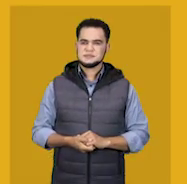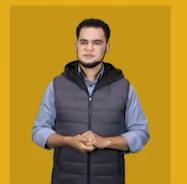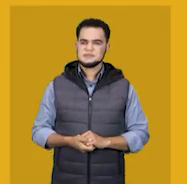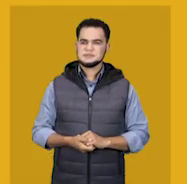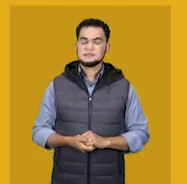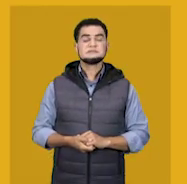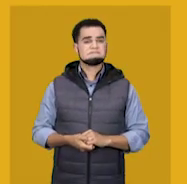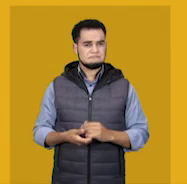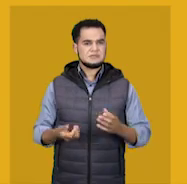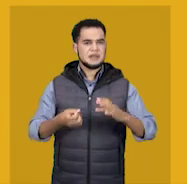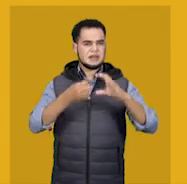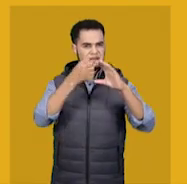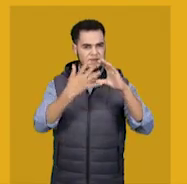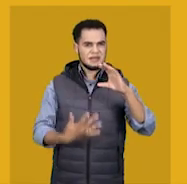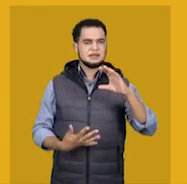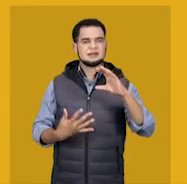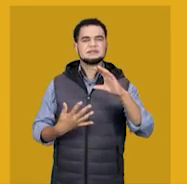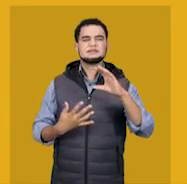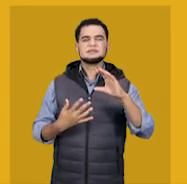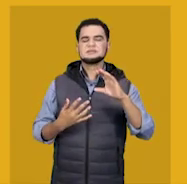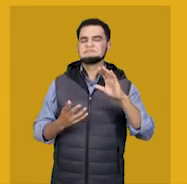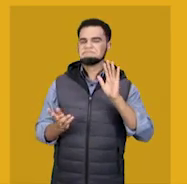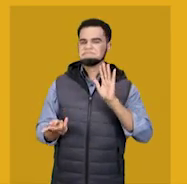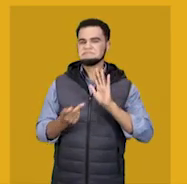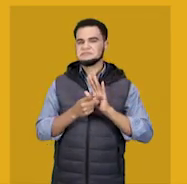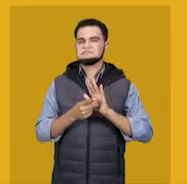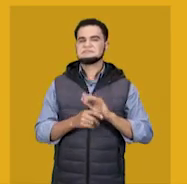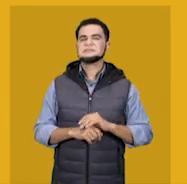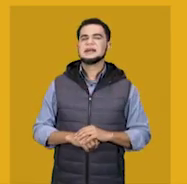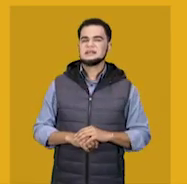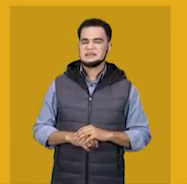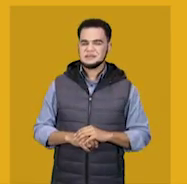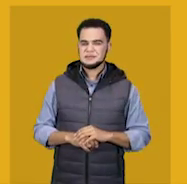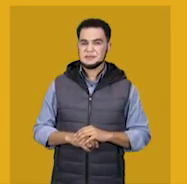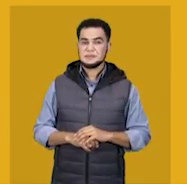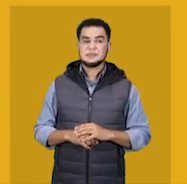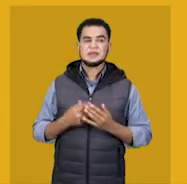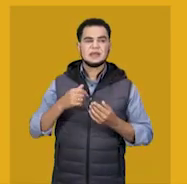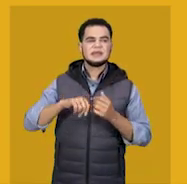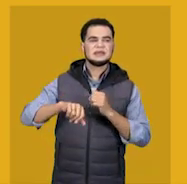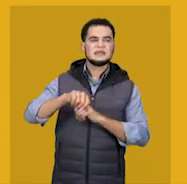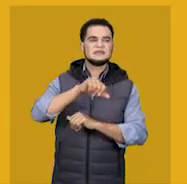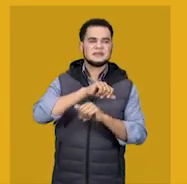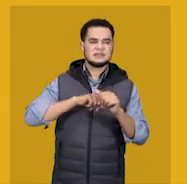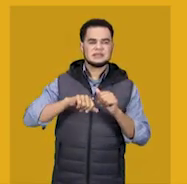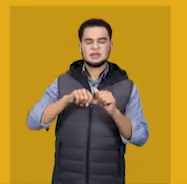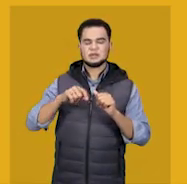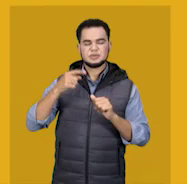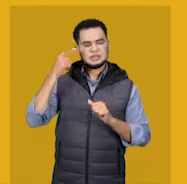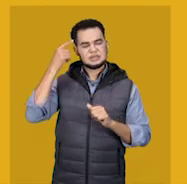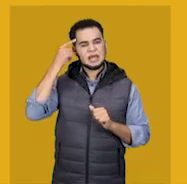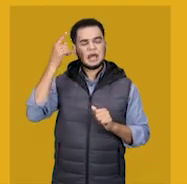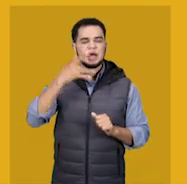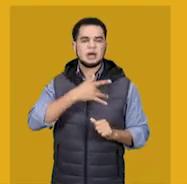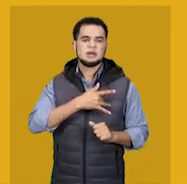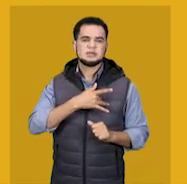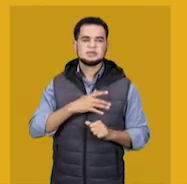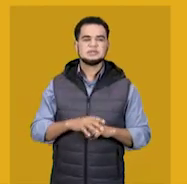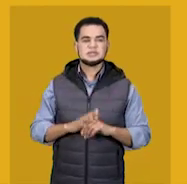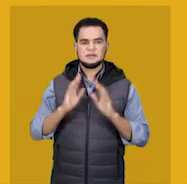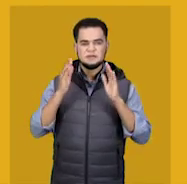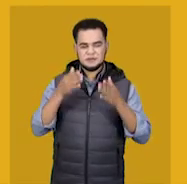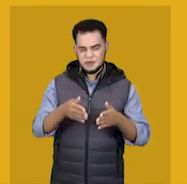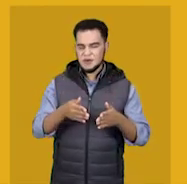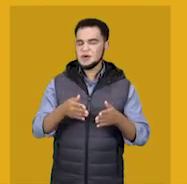Características do realismo: inversão dos ideais do romantismo, enfoque no homem e no seu cotidiano,